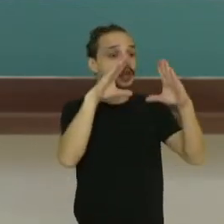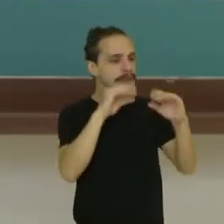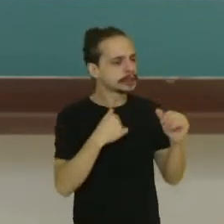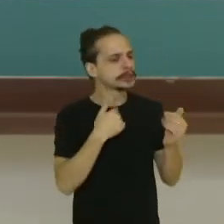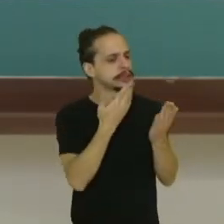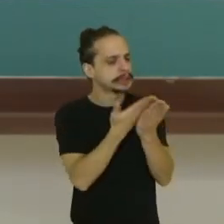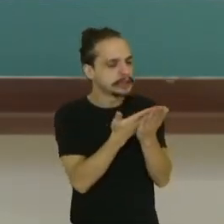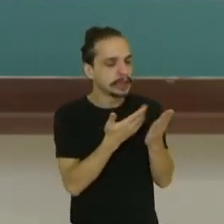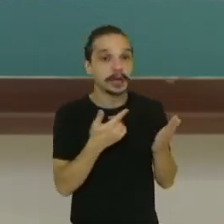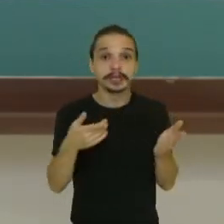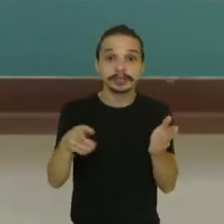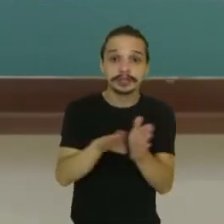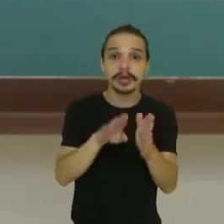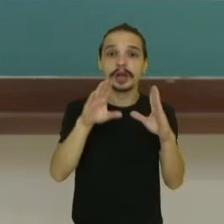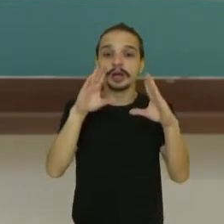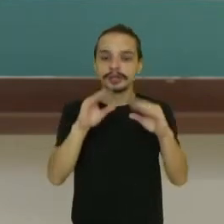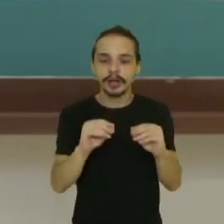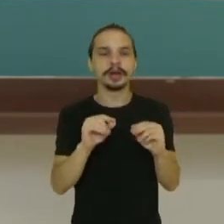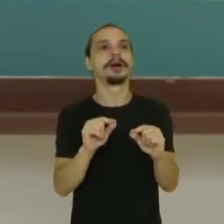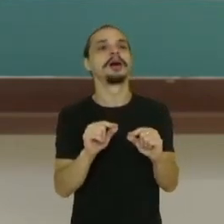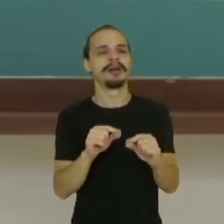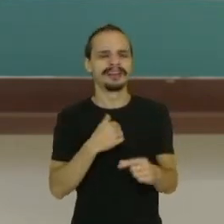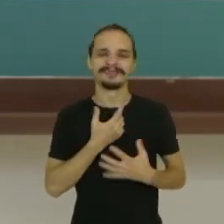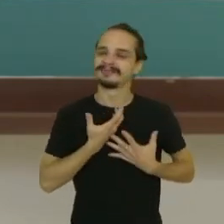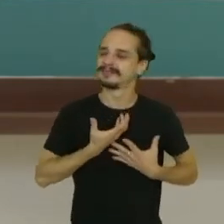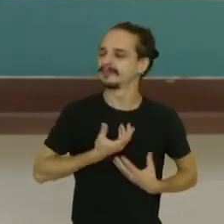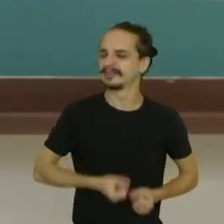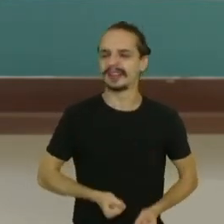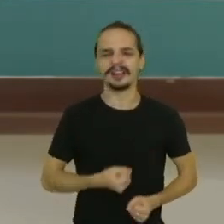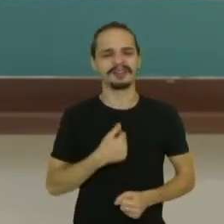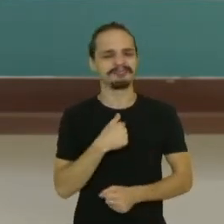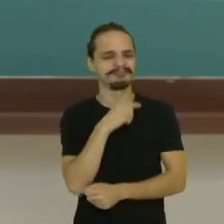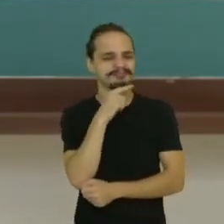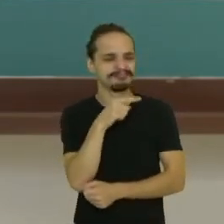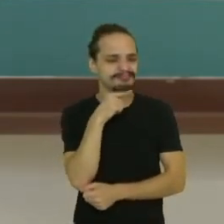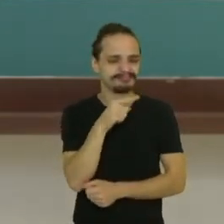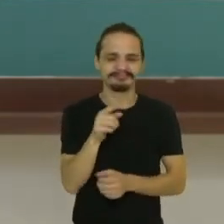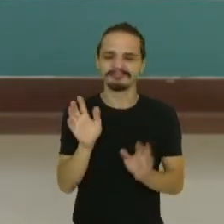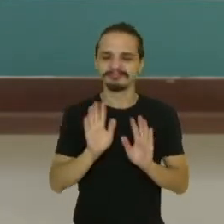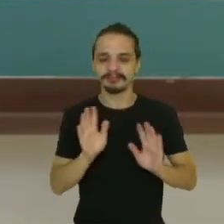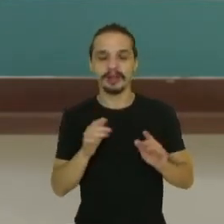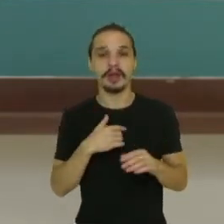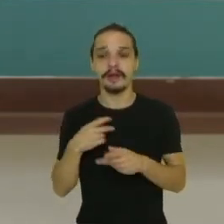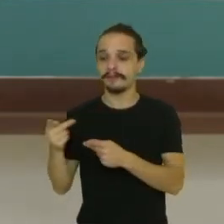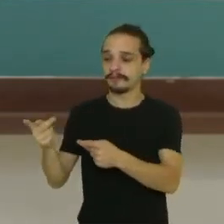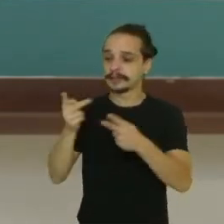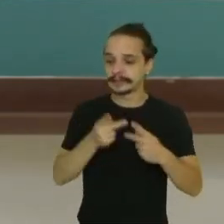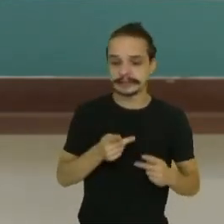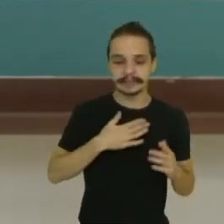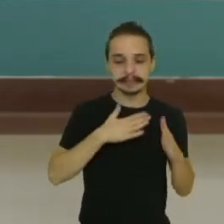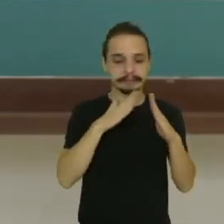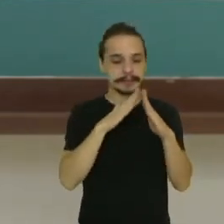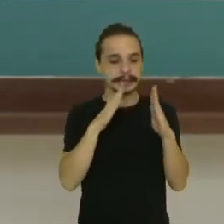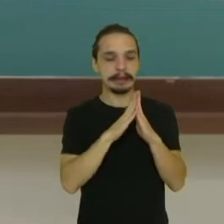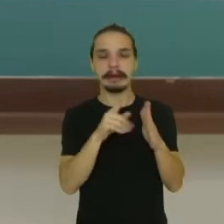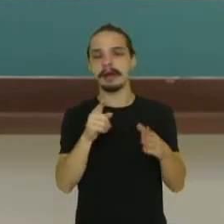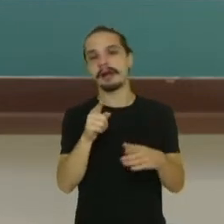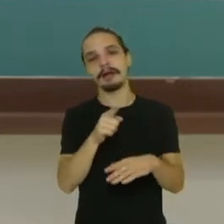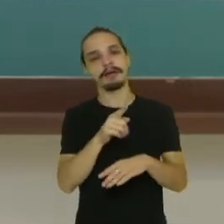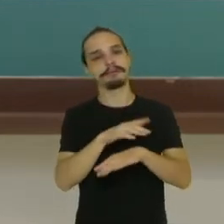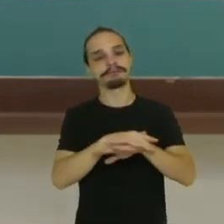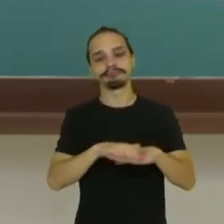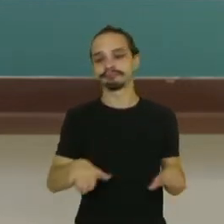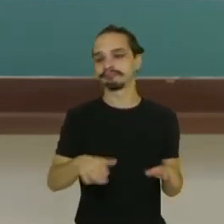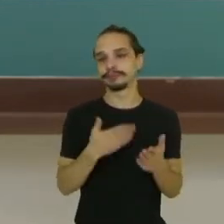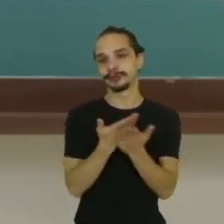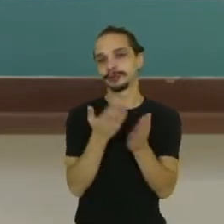noite eu estudo a chegou em casa à noite tá cansado um pouco indisposto chegou uma visita na sua casa e você acabou